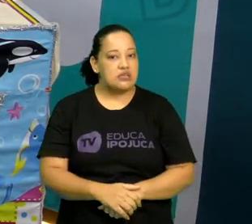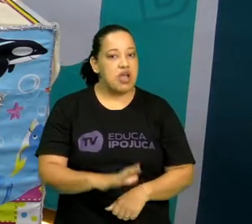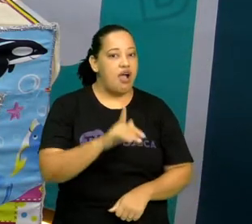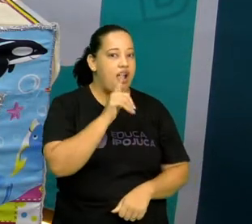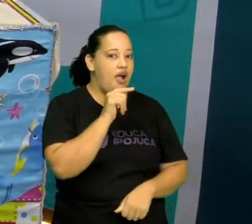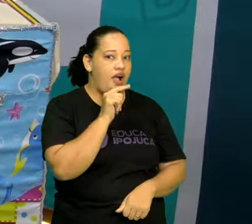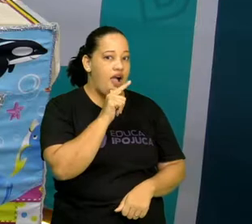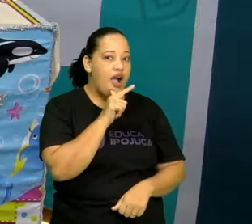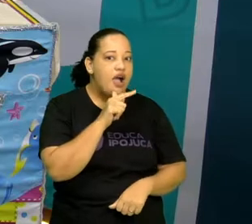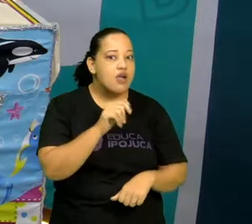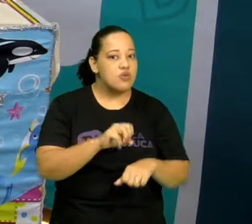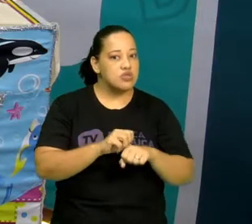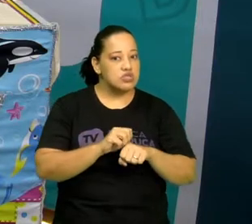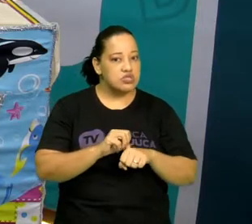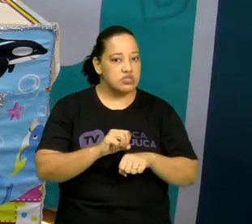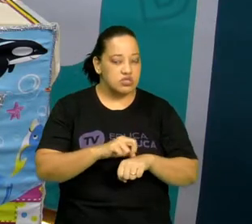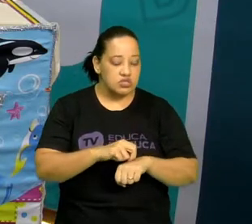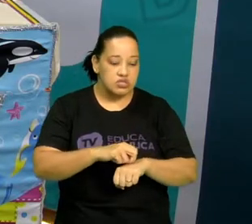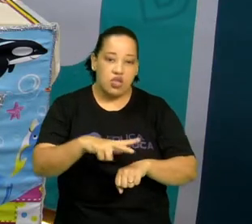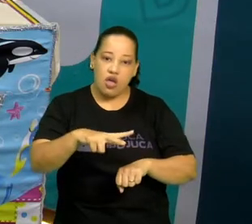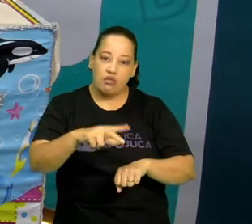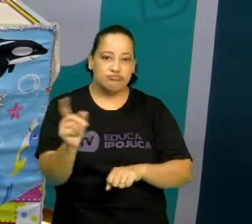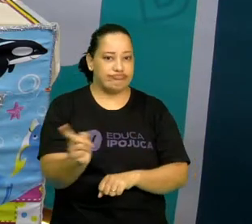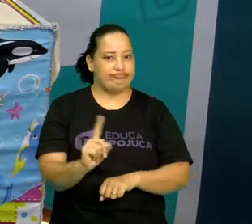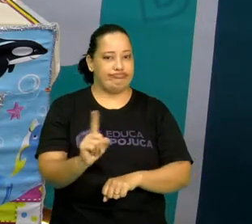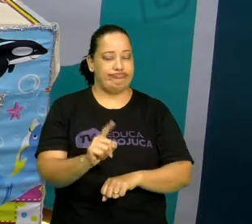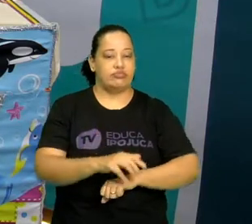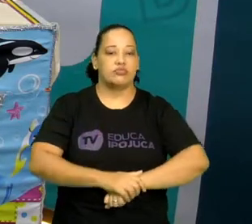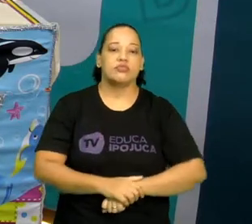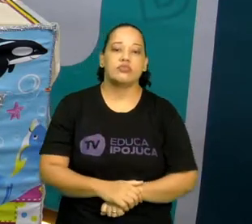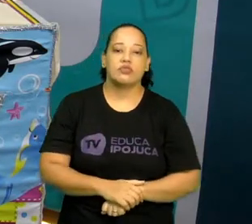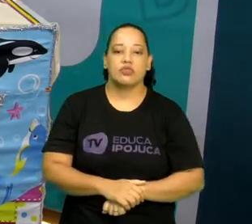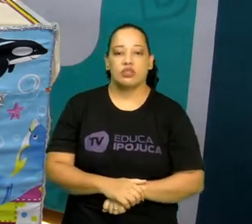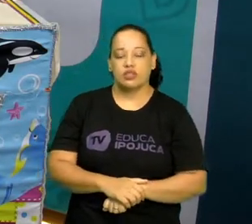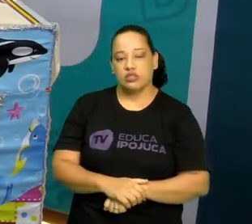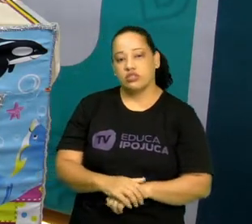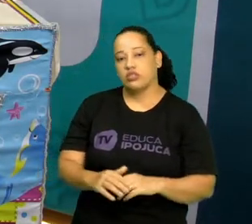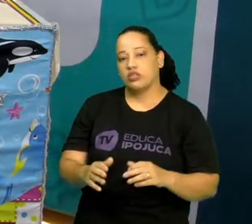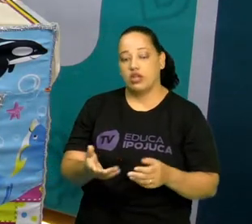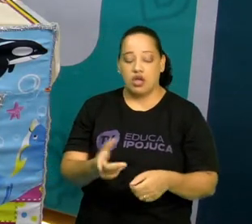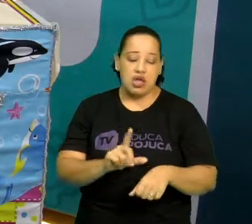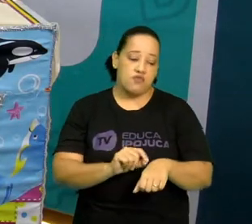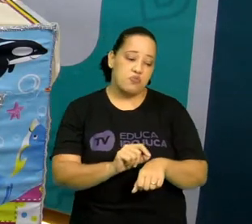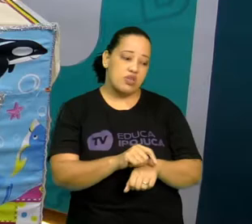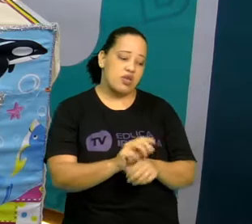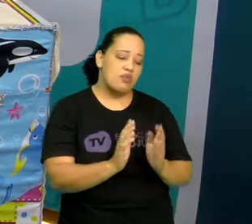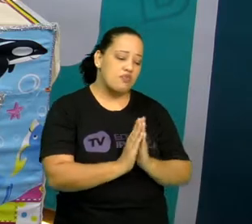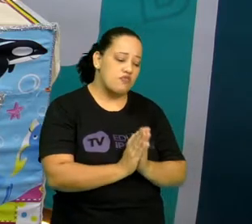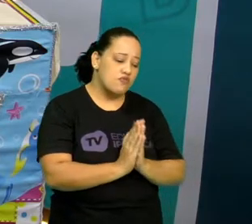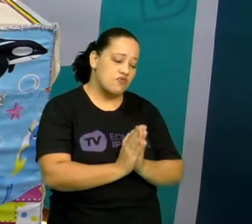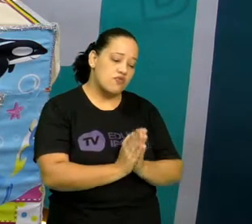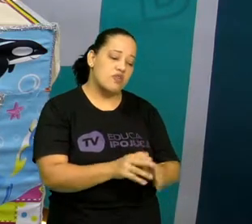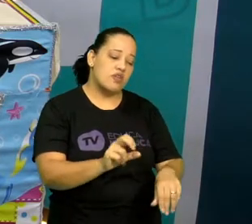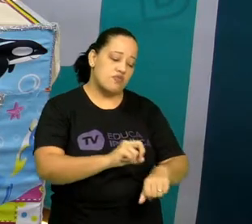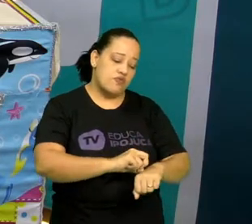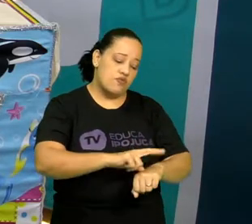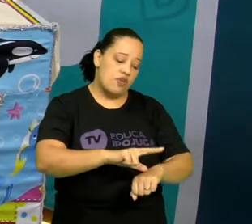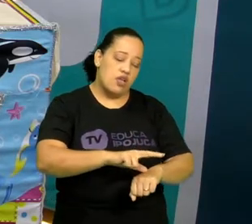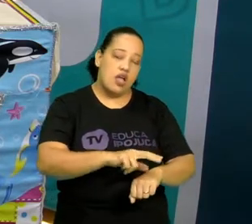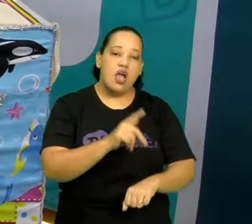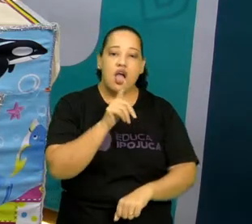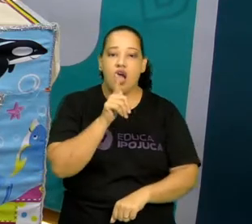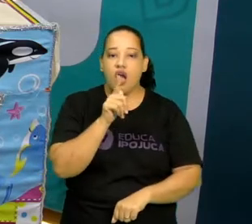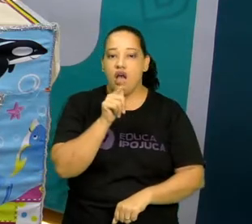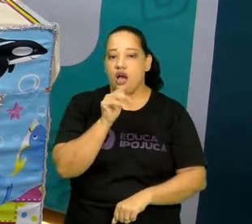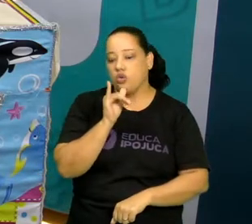Não vai. Nesse momento que a formiga pede pra água soltar o seu pezinho, a água